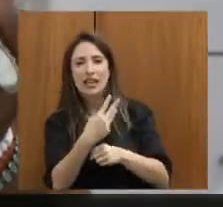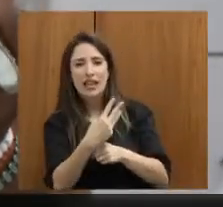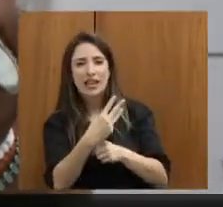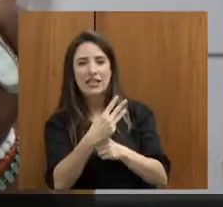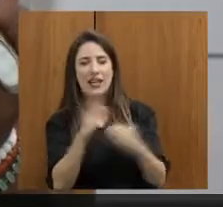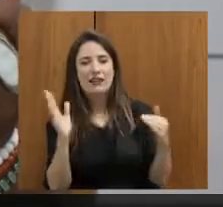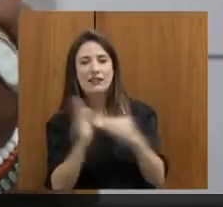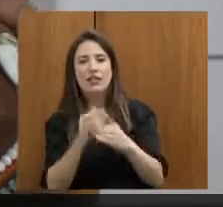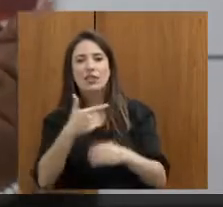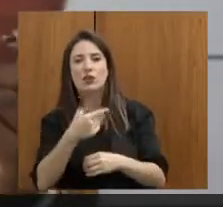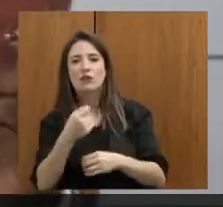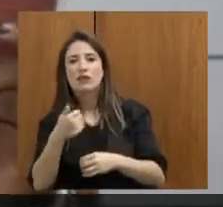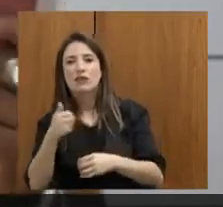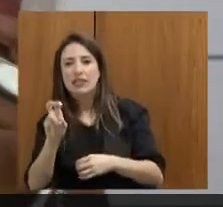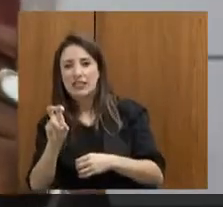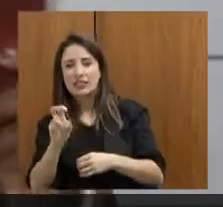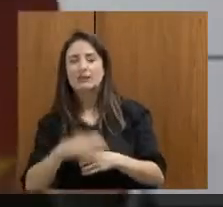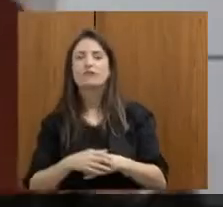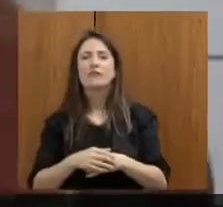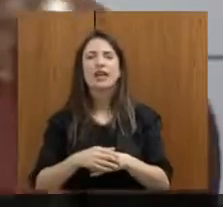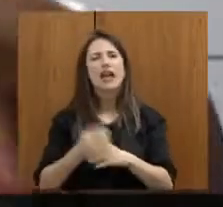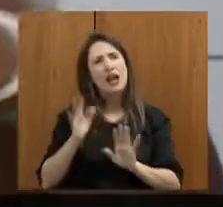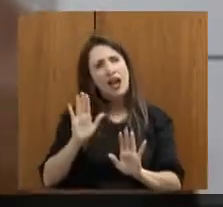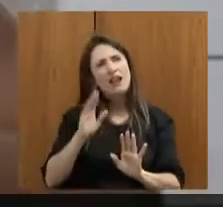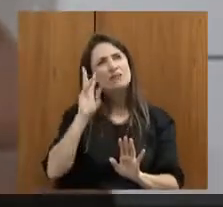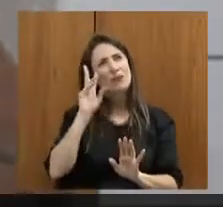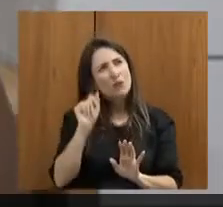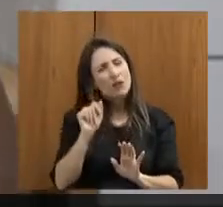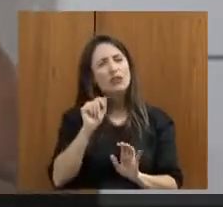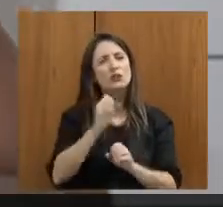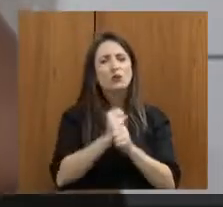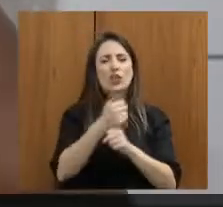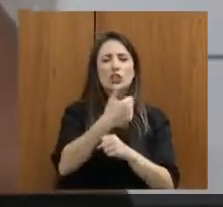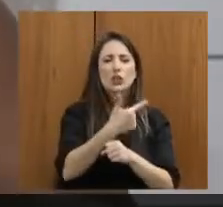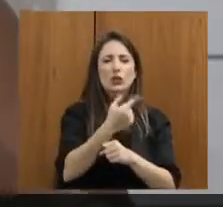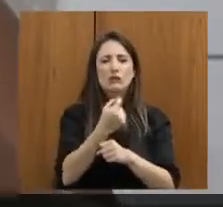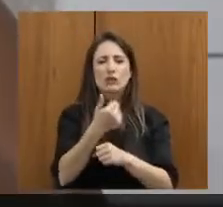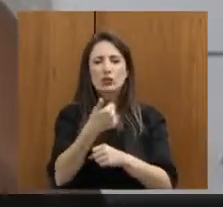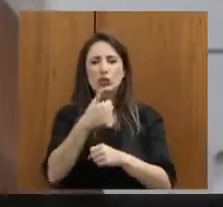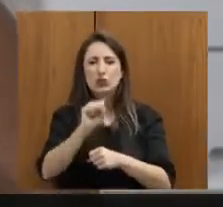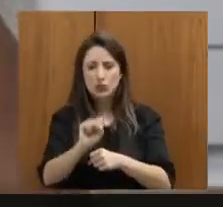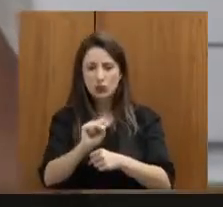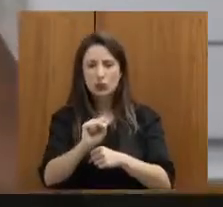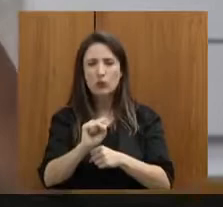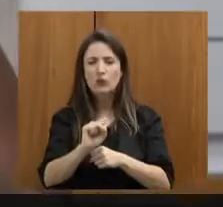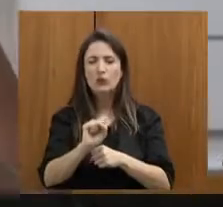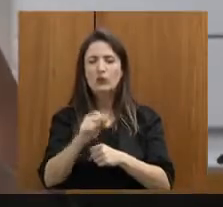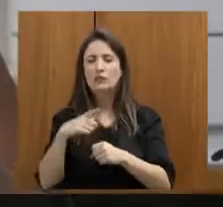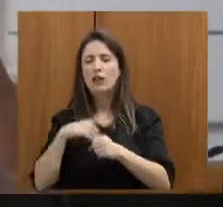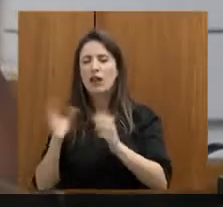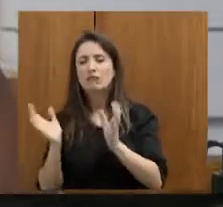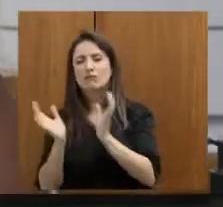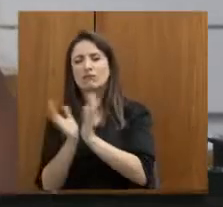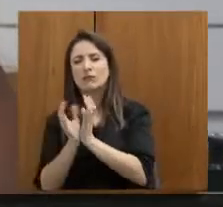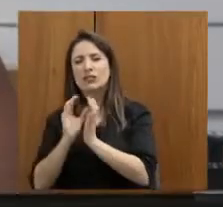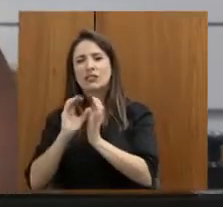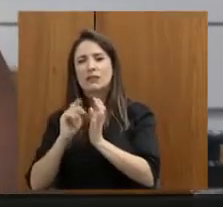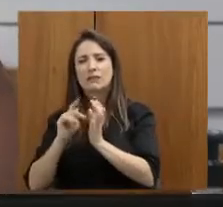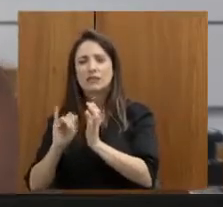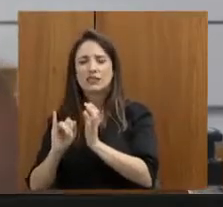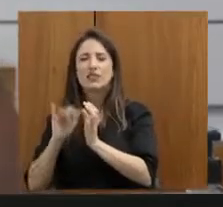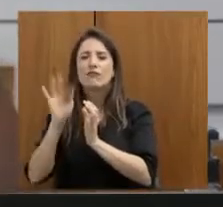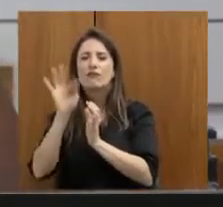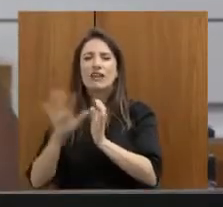aí quando foi esse me engano 2018 acip Federal chamou algumas pessoas lá em Brasília